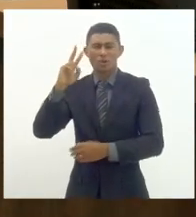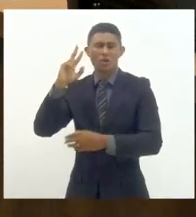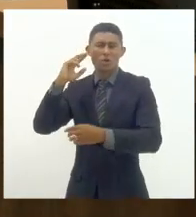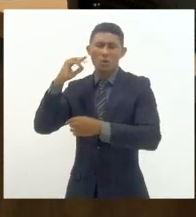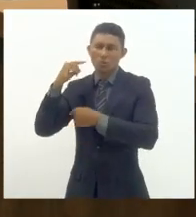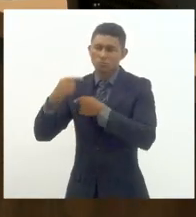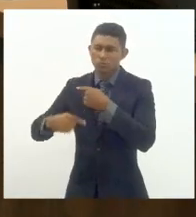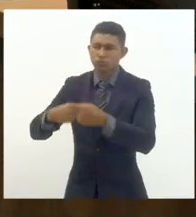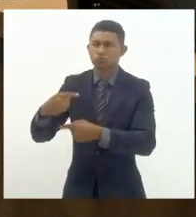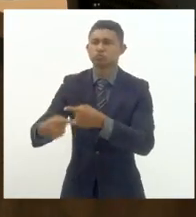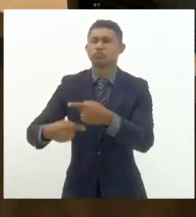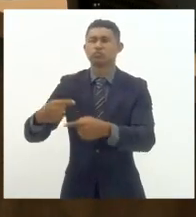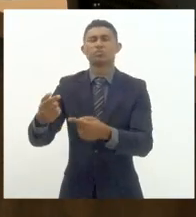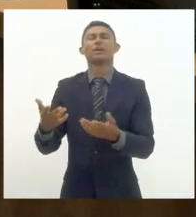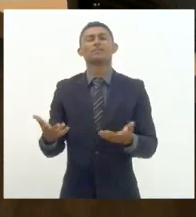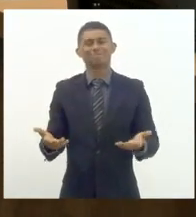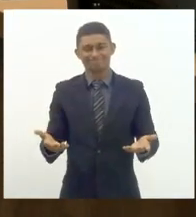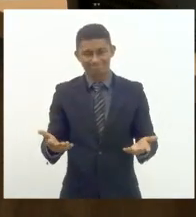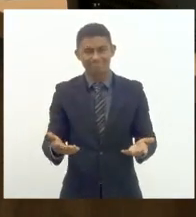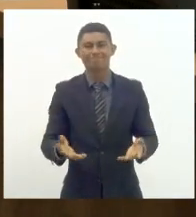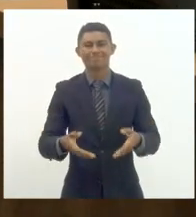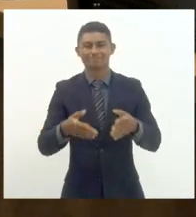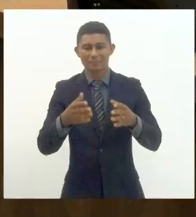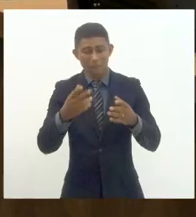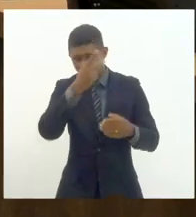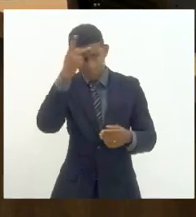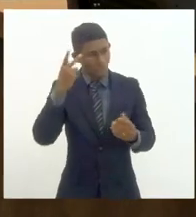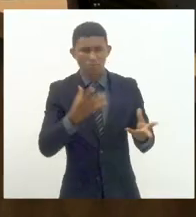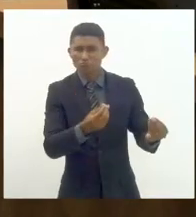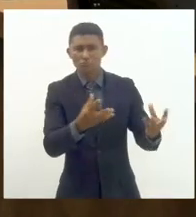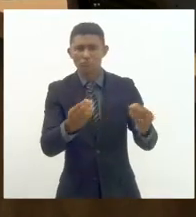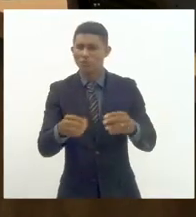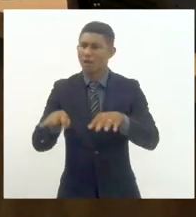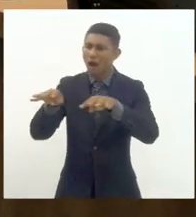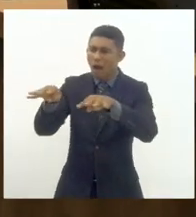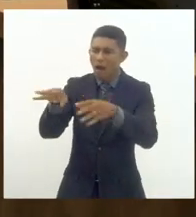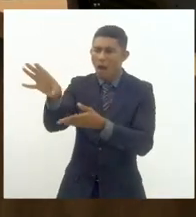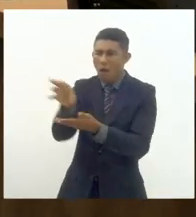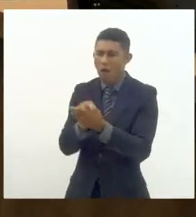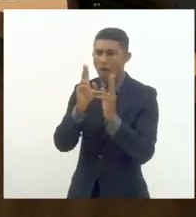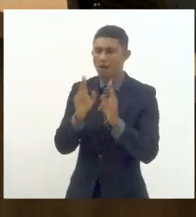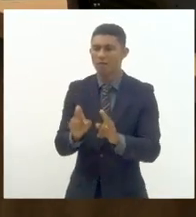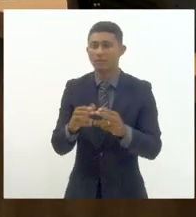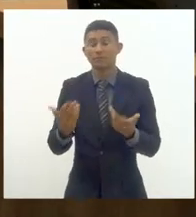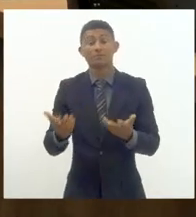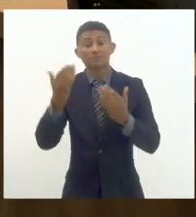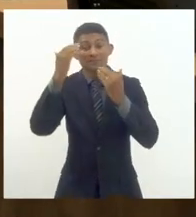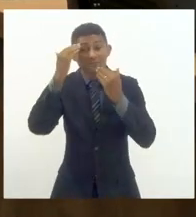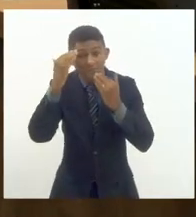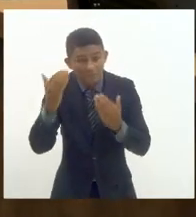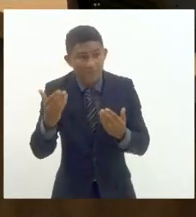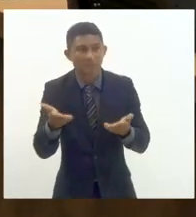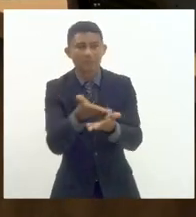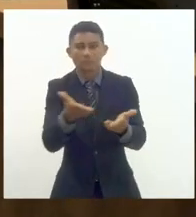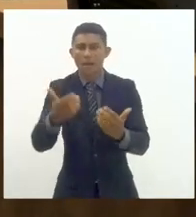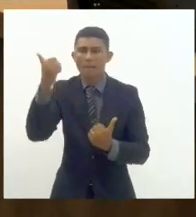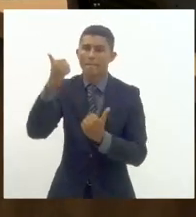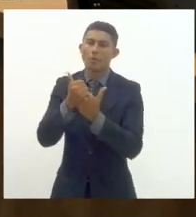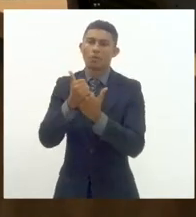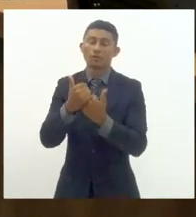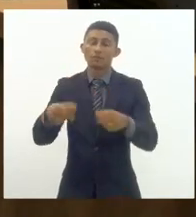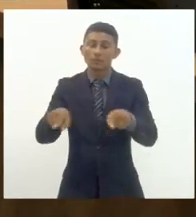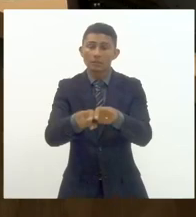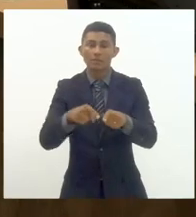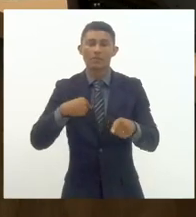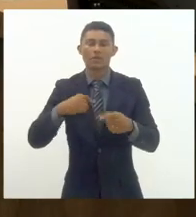à ciência inspirou e inspira muita gente do campo científico do Rio de Janeiro. Portanto, agradeço a todas aos apoios e quero saudar também